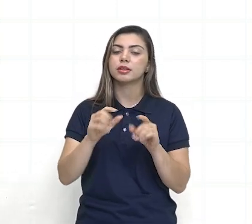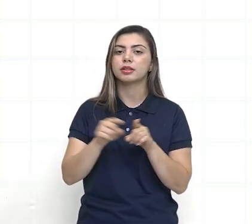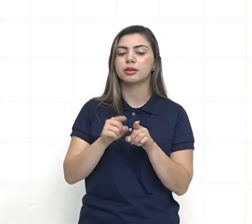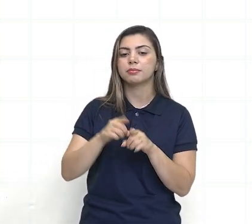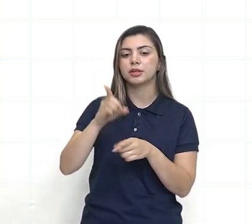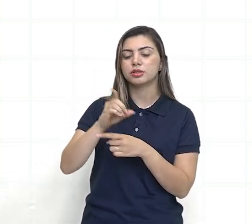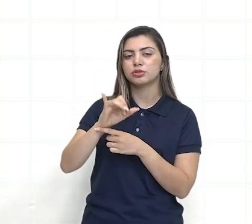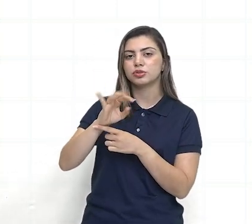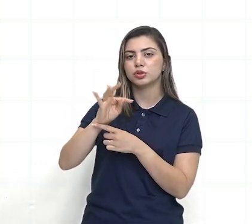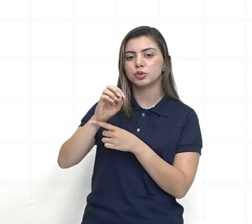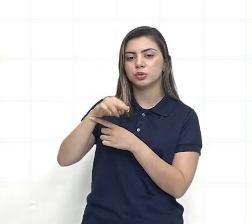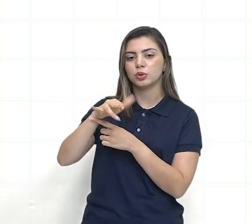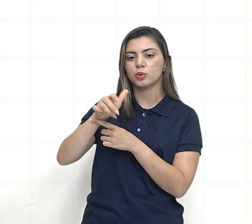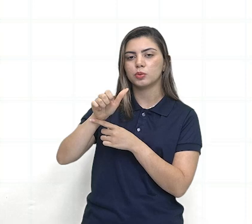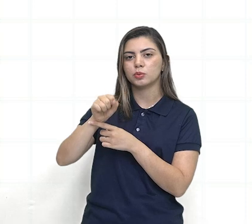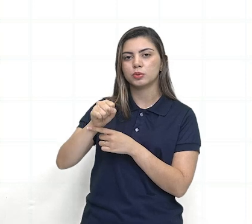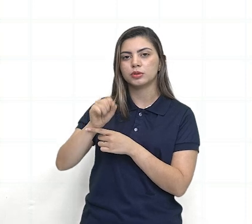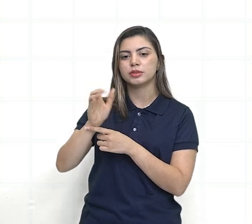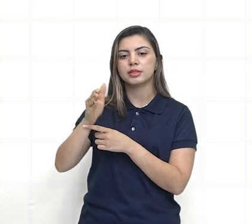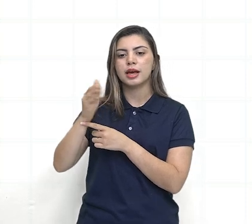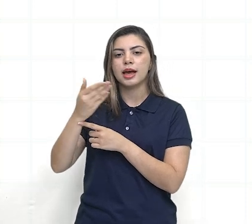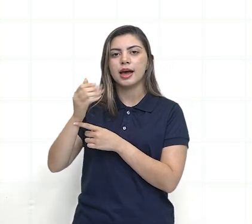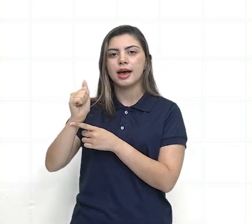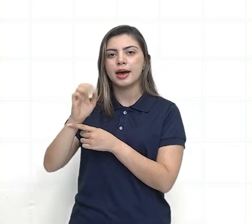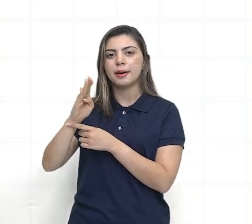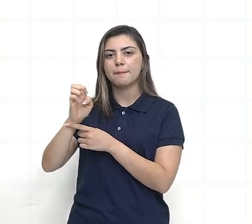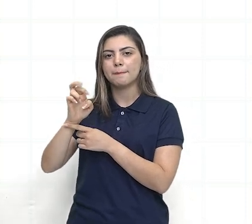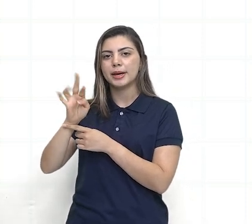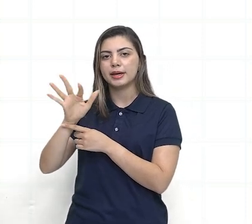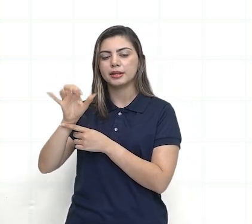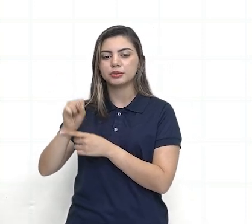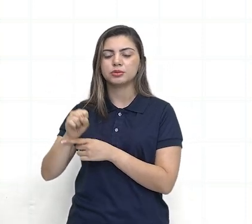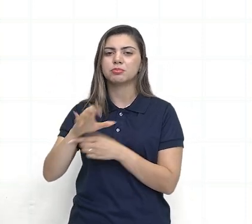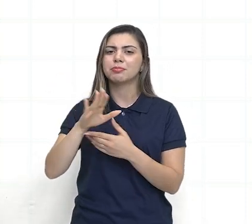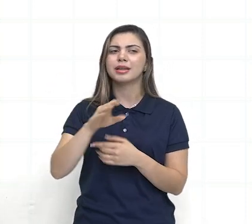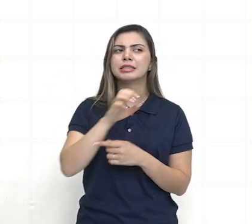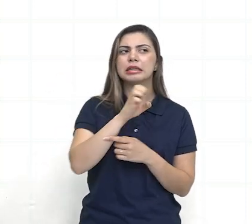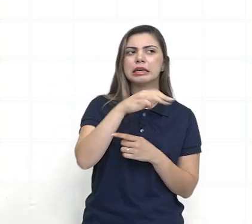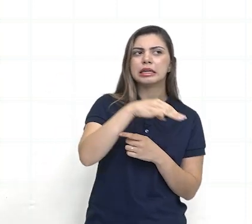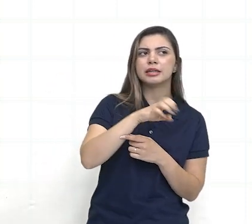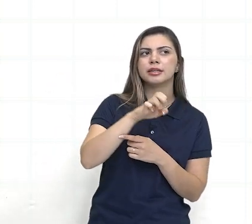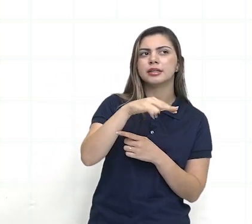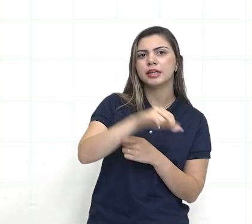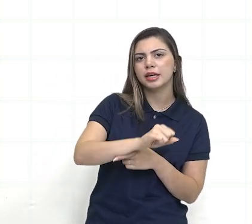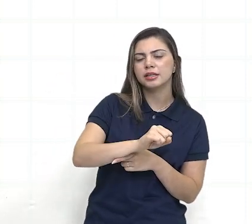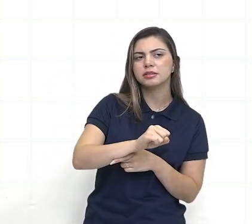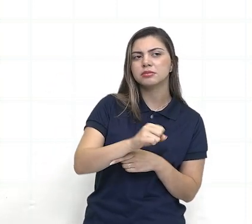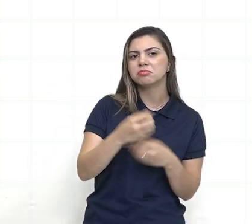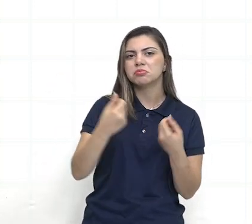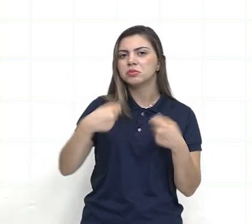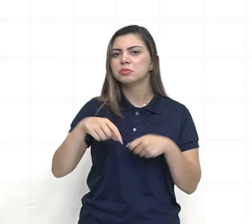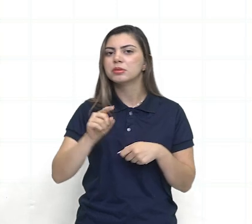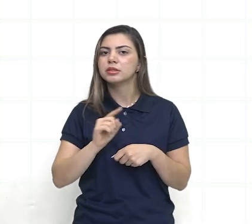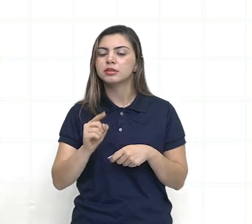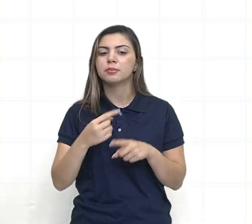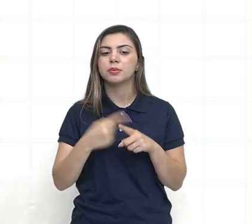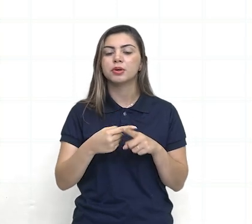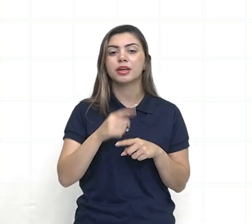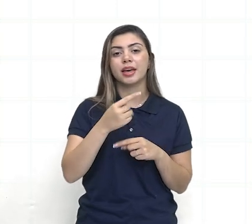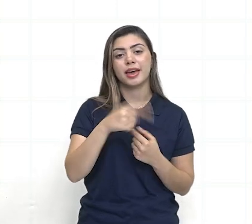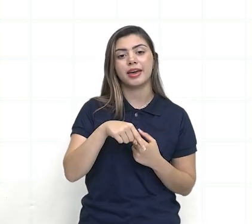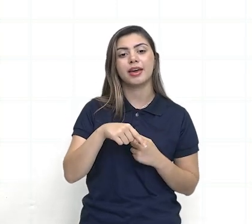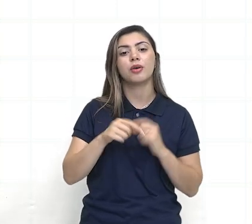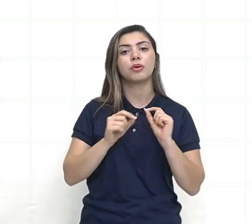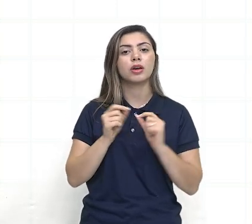ditongos abertos. Professora, não tem o ens com mais de uma sílaba? Não, porque são monossílabos, só tem uma sílaba,